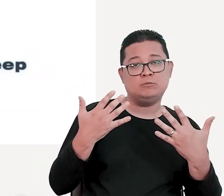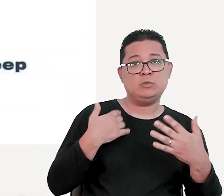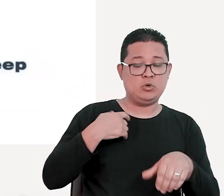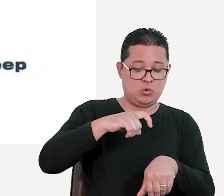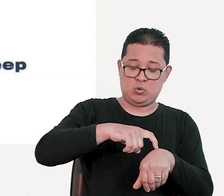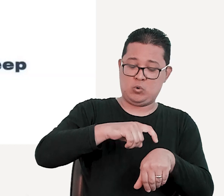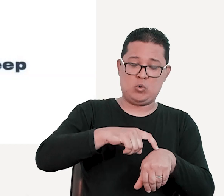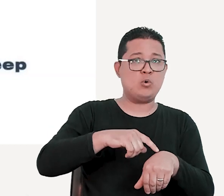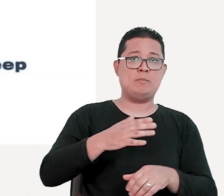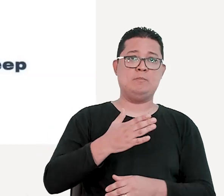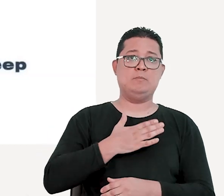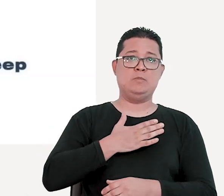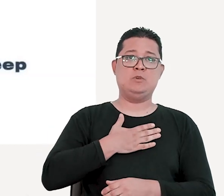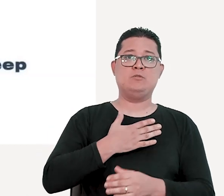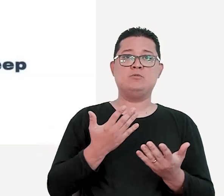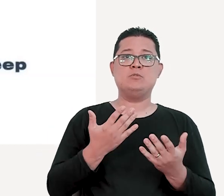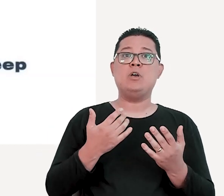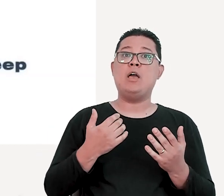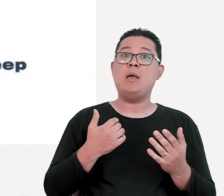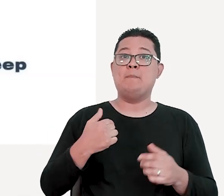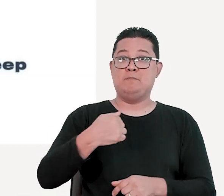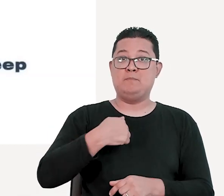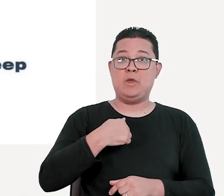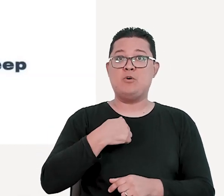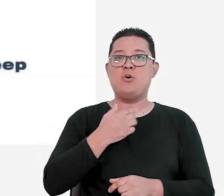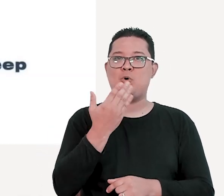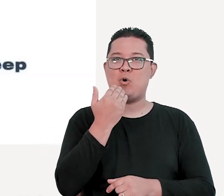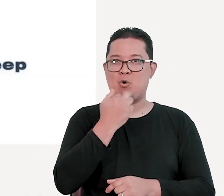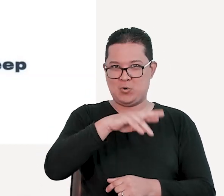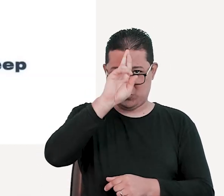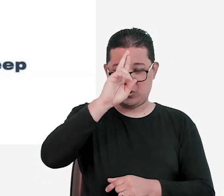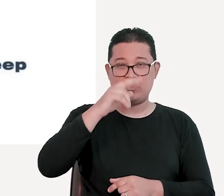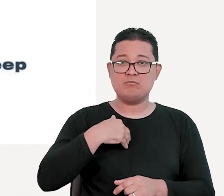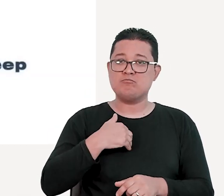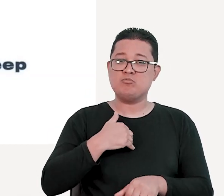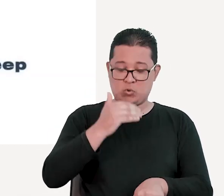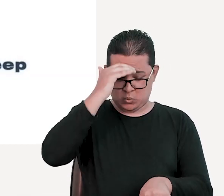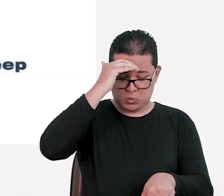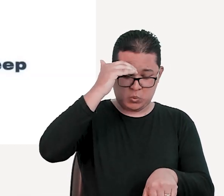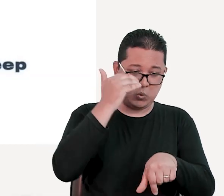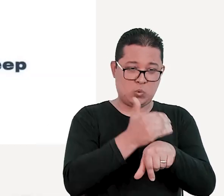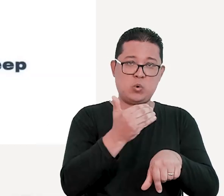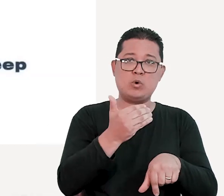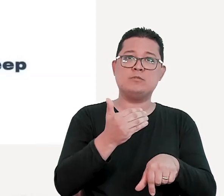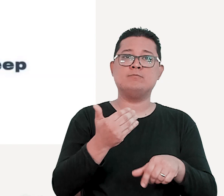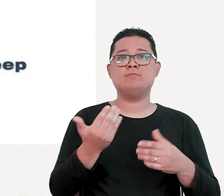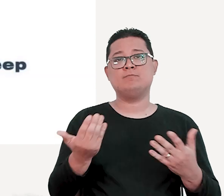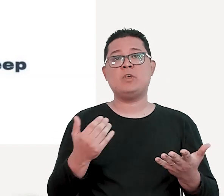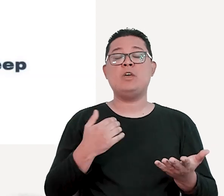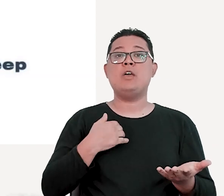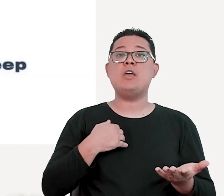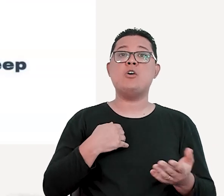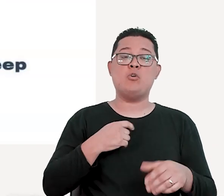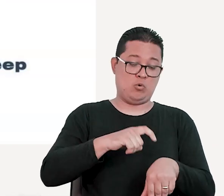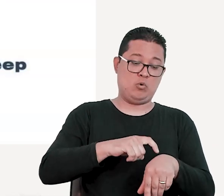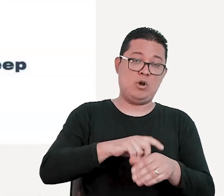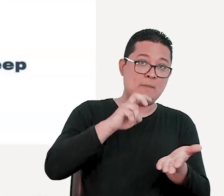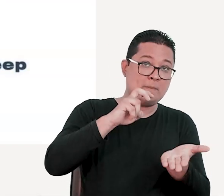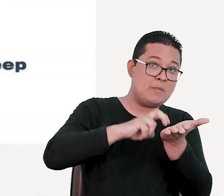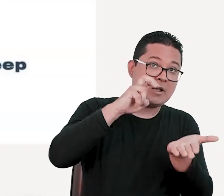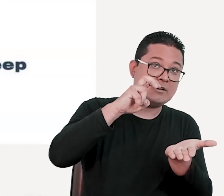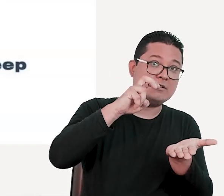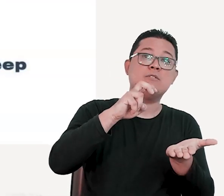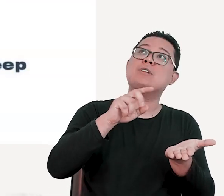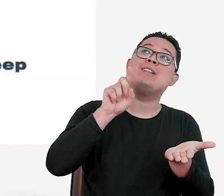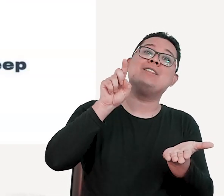no meu estilo. Então, a minha manhã, por eu pegar a minha manhã e eu pego o período da tarde de lá, é uma loucura. Eu